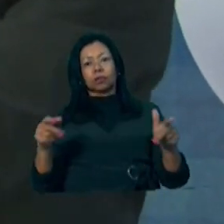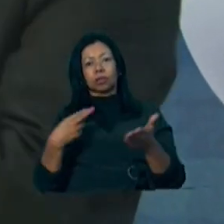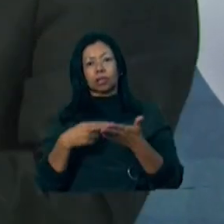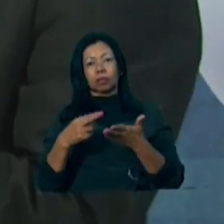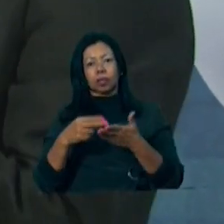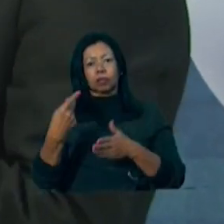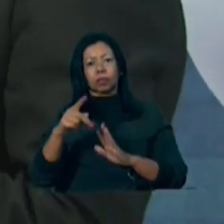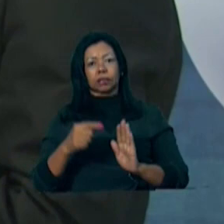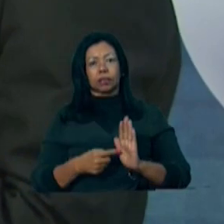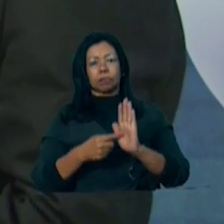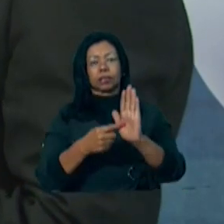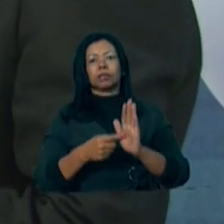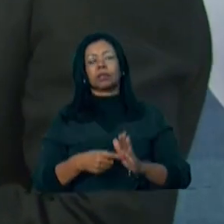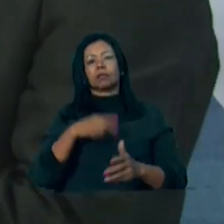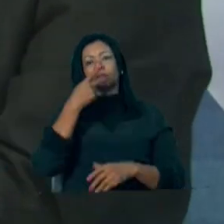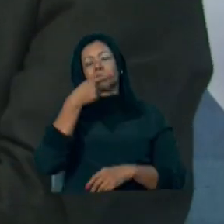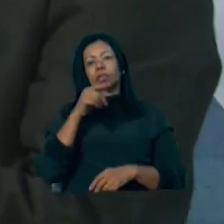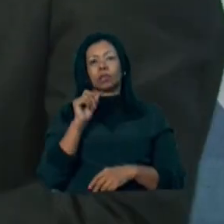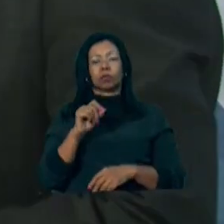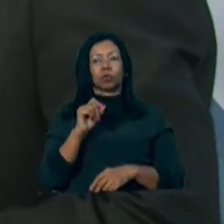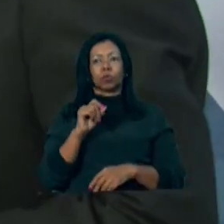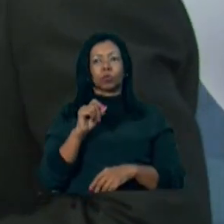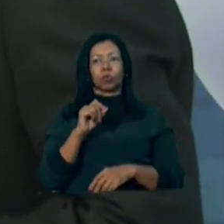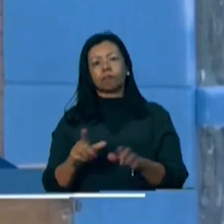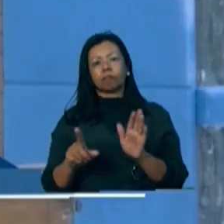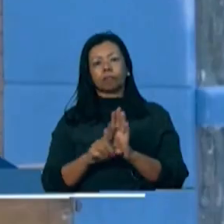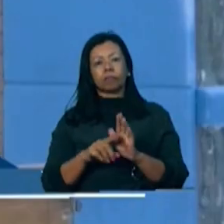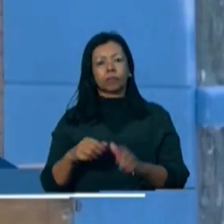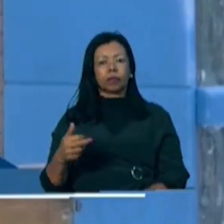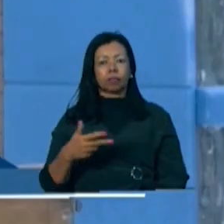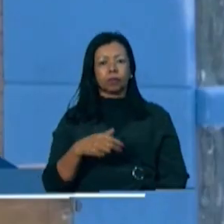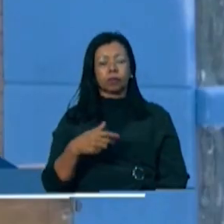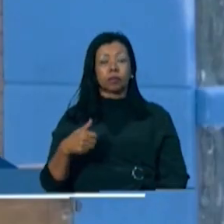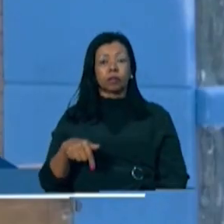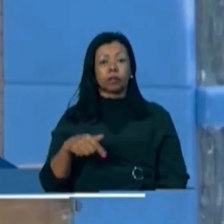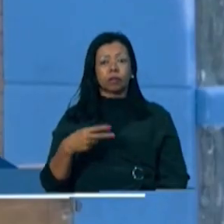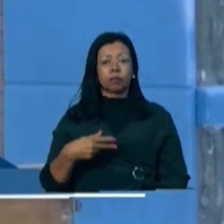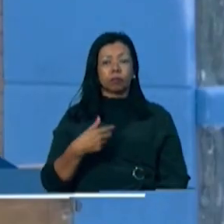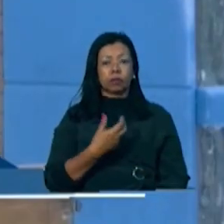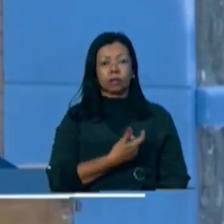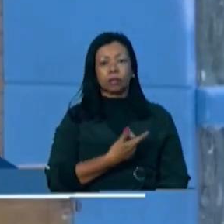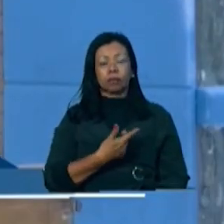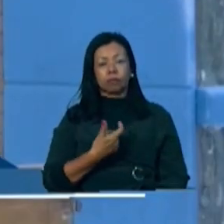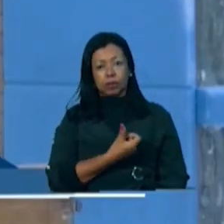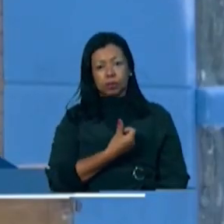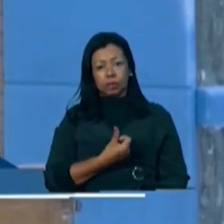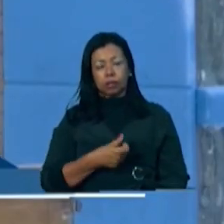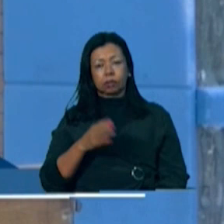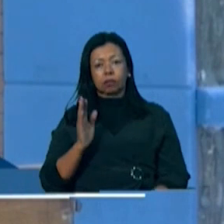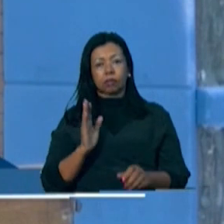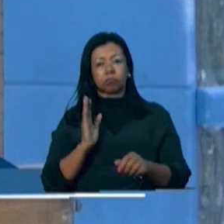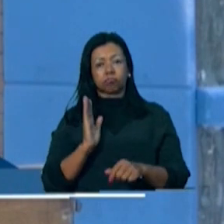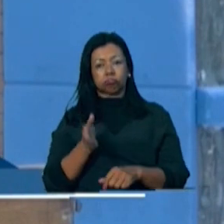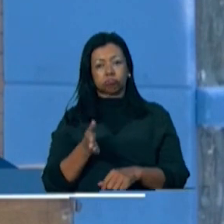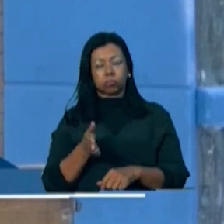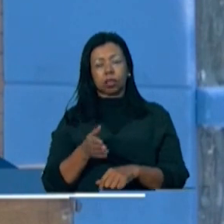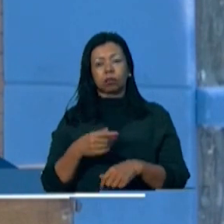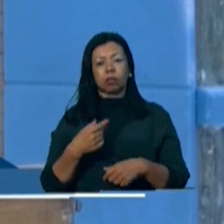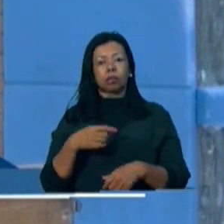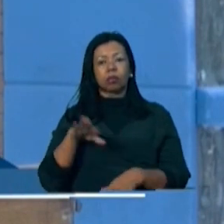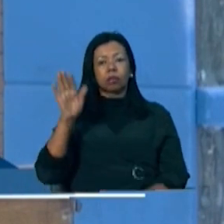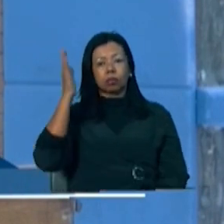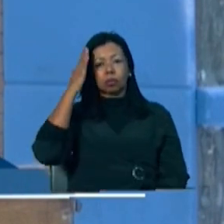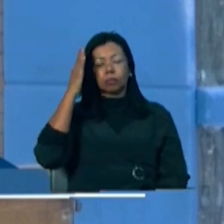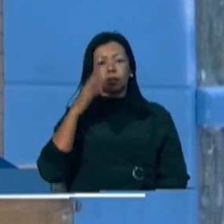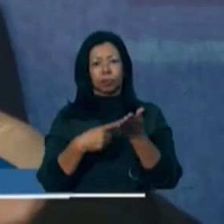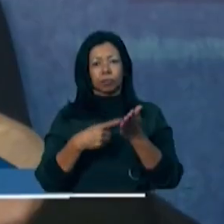a serem apresentados é a respeito do espectro autista o que pensa isso bom perfeito esse requerimento é visa